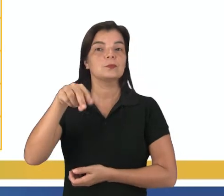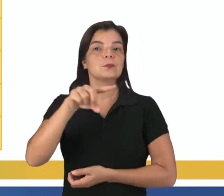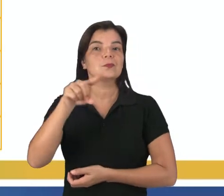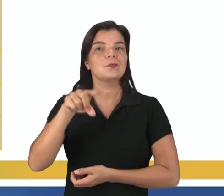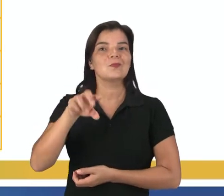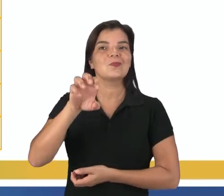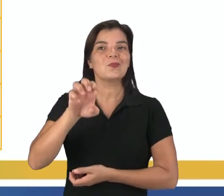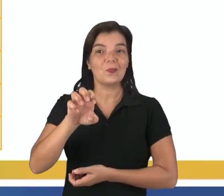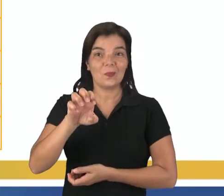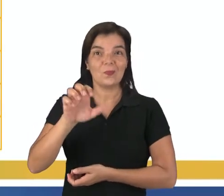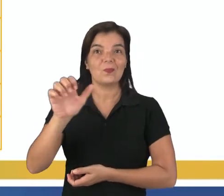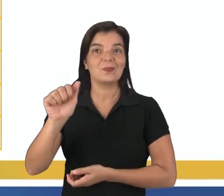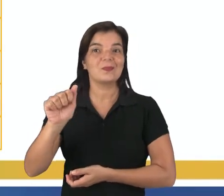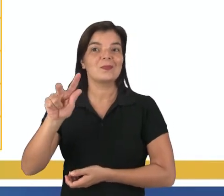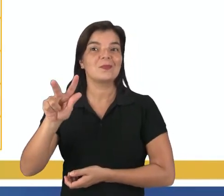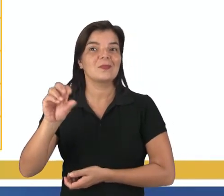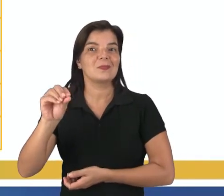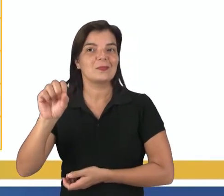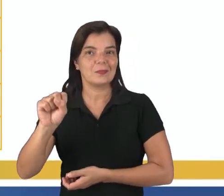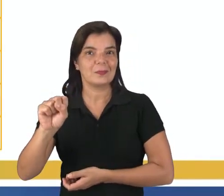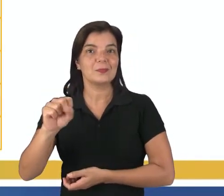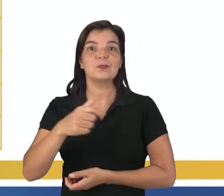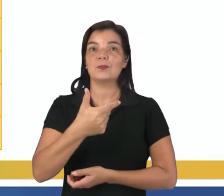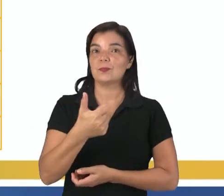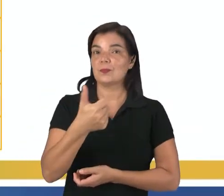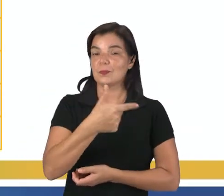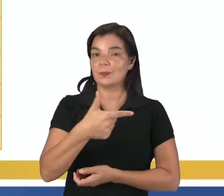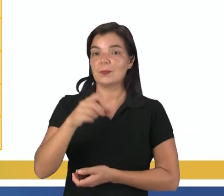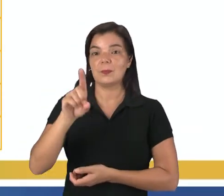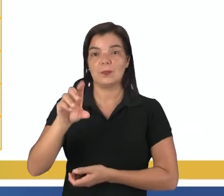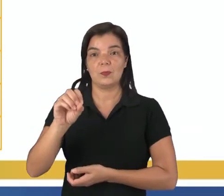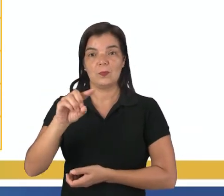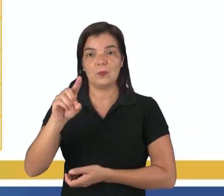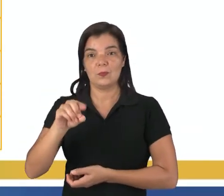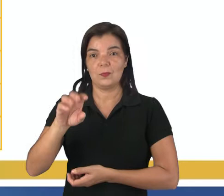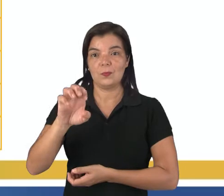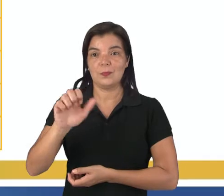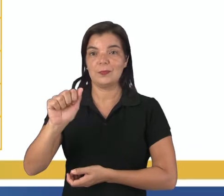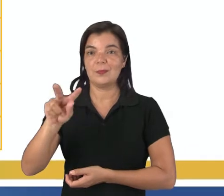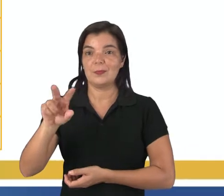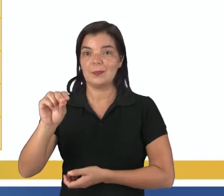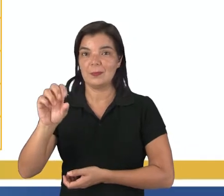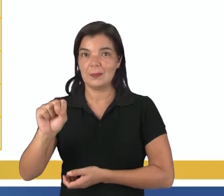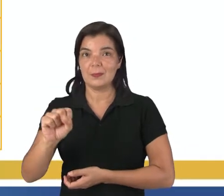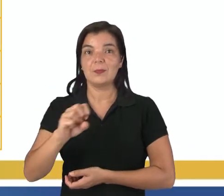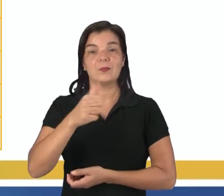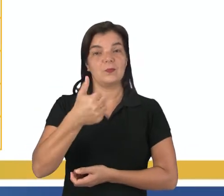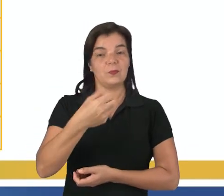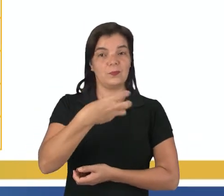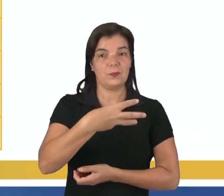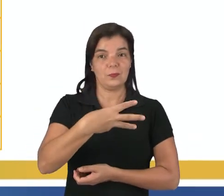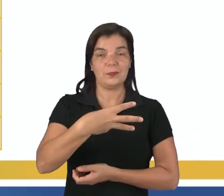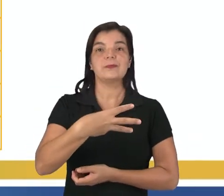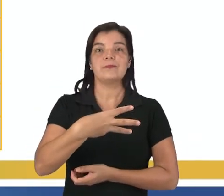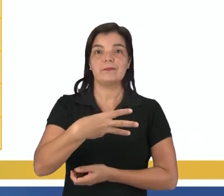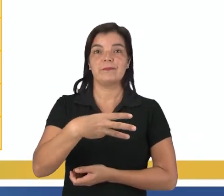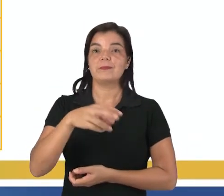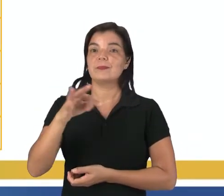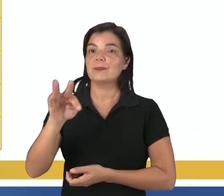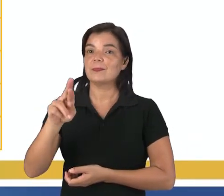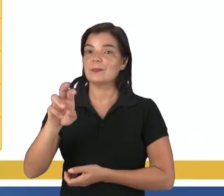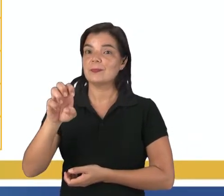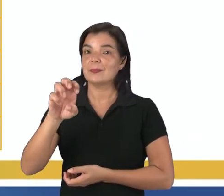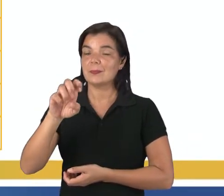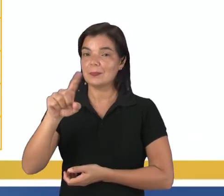11, lemos onzeavos. Quando for 12, lemos dozeavos. Quando este denominador